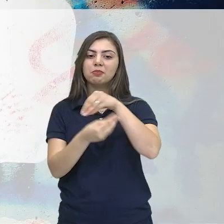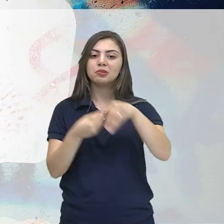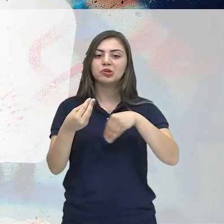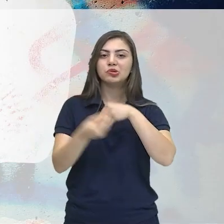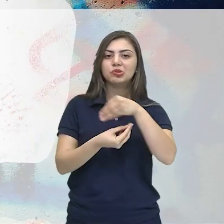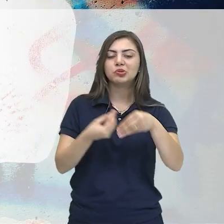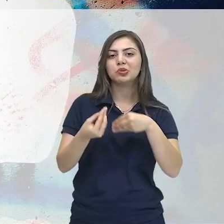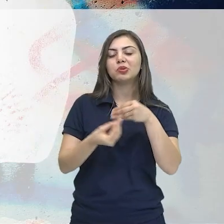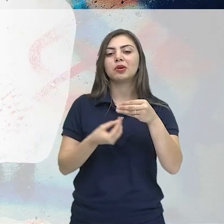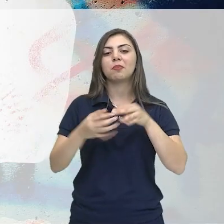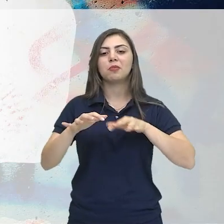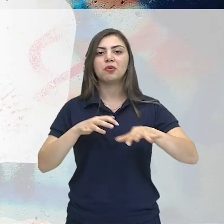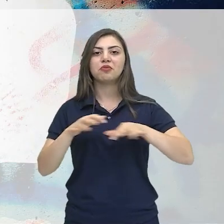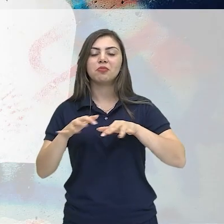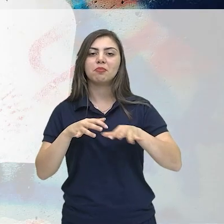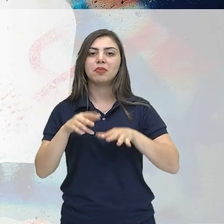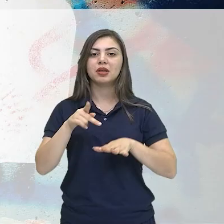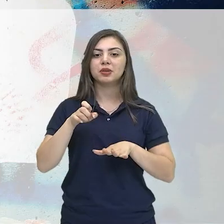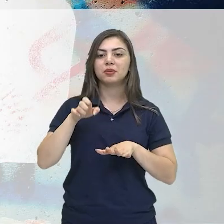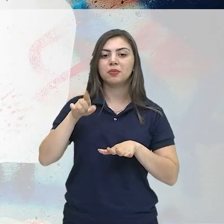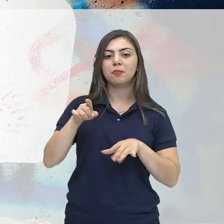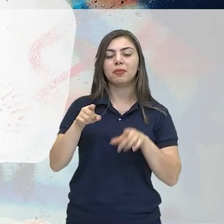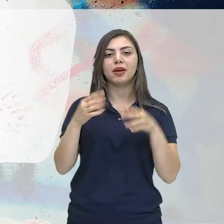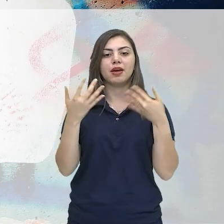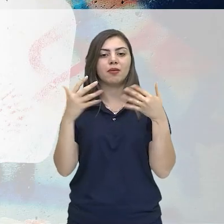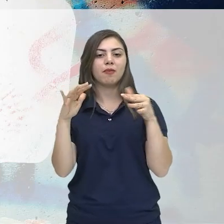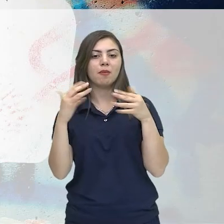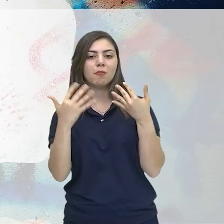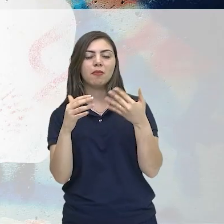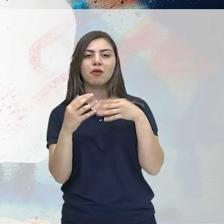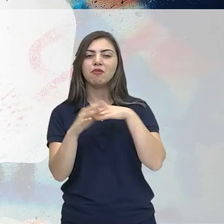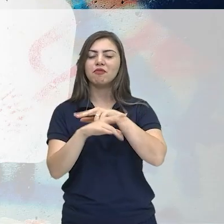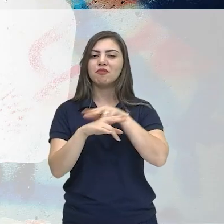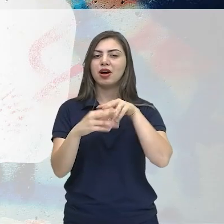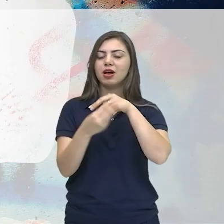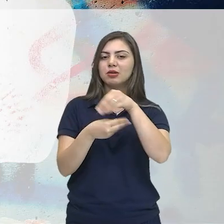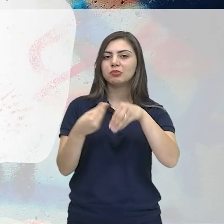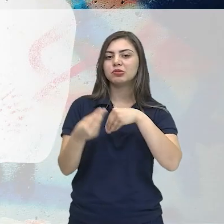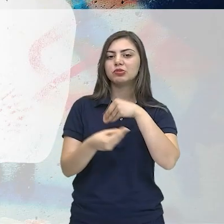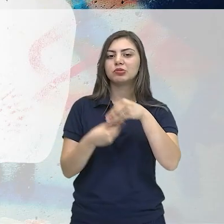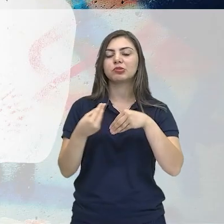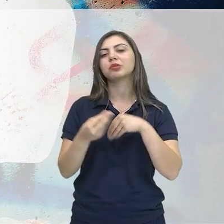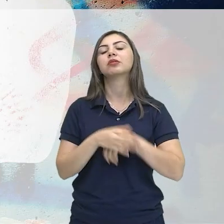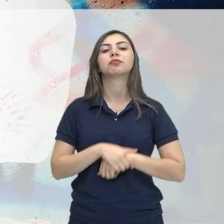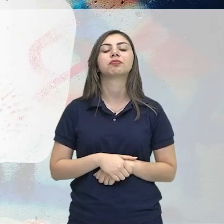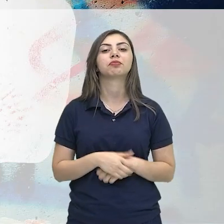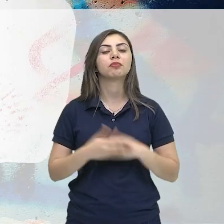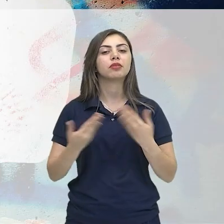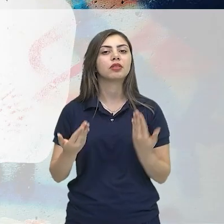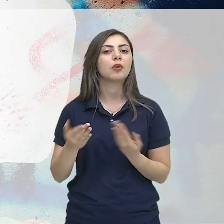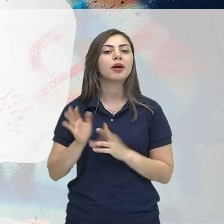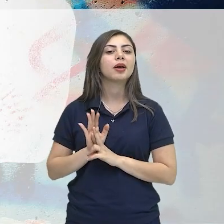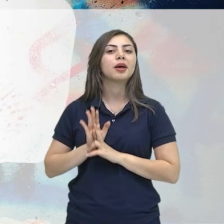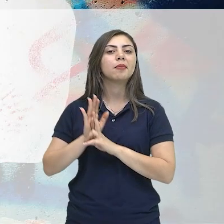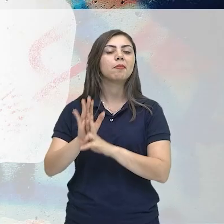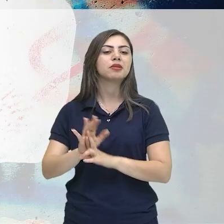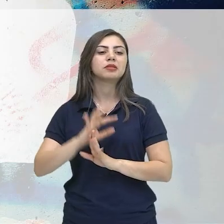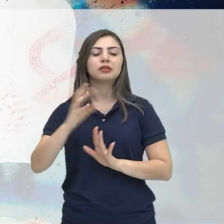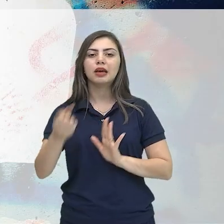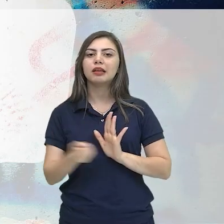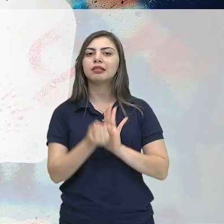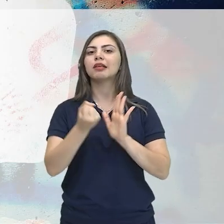com pés e com os braços. Representa esse estilo a identidade e resistência da